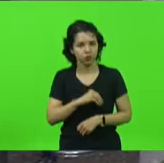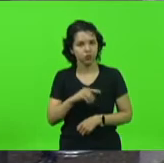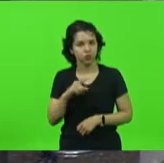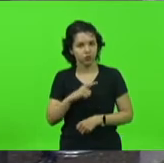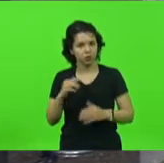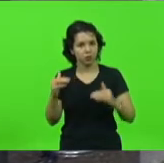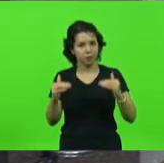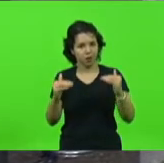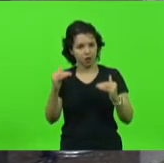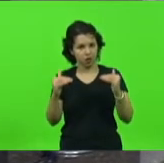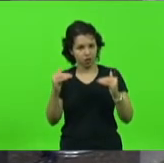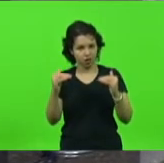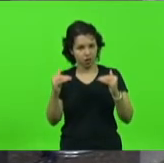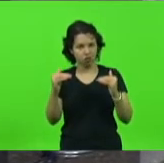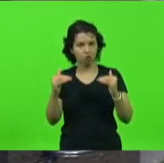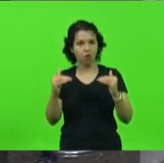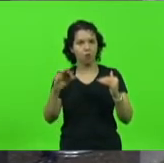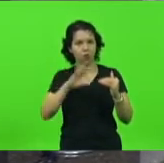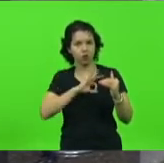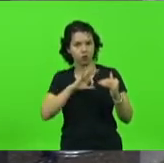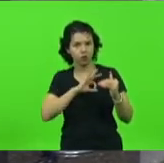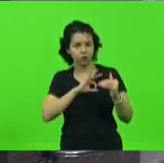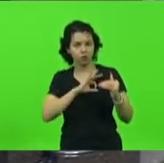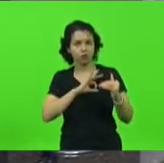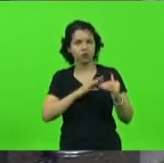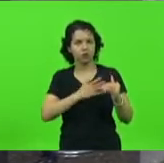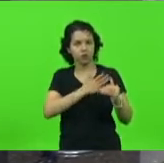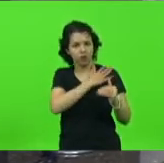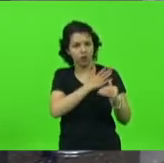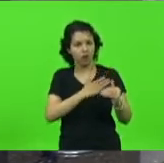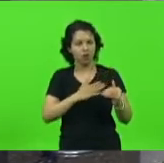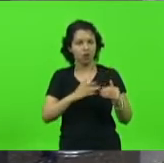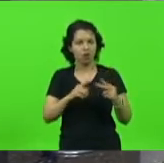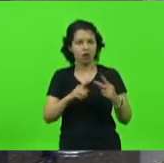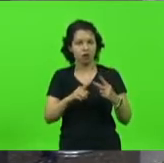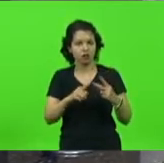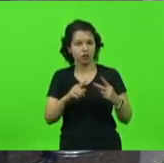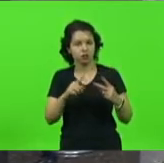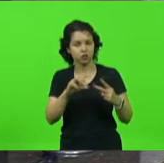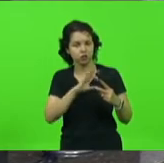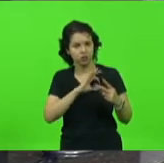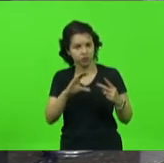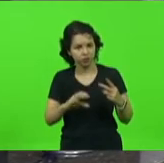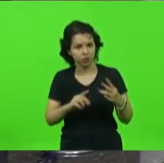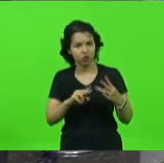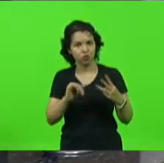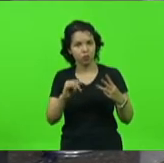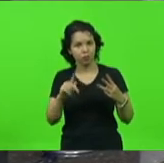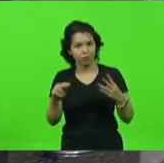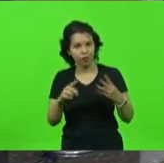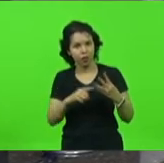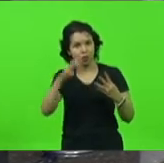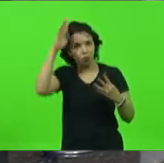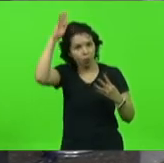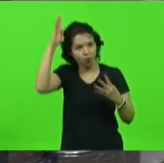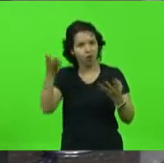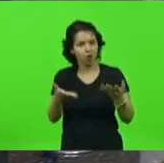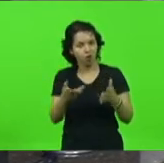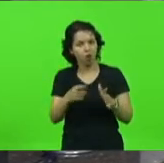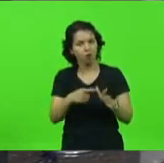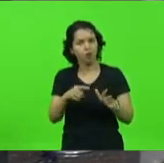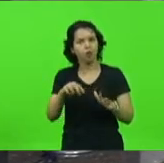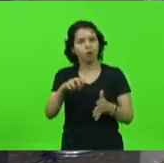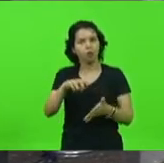paridade entre a Polícia Militar, a Polícia Civil, o IGP, o Corpo de Bombeiro, agora também a Polícia